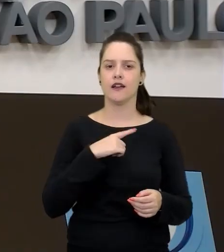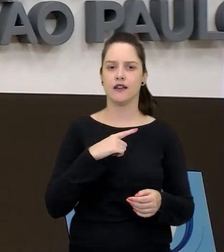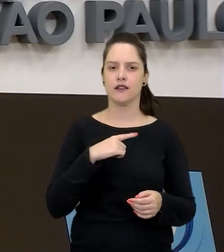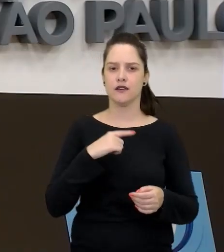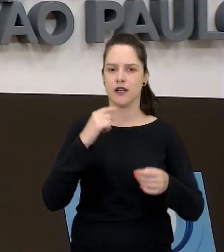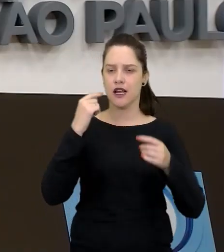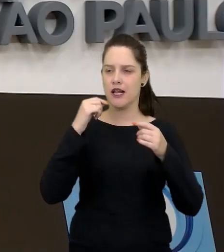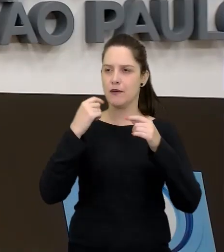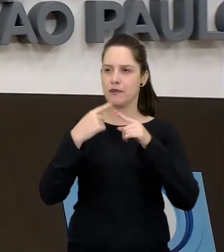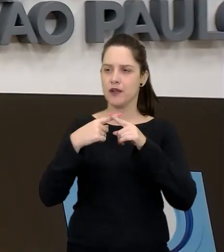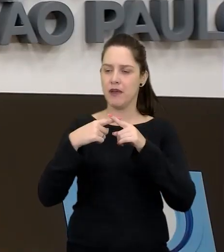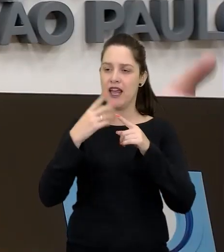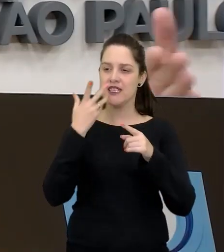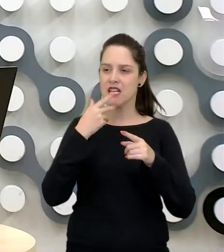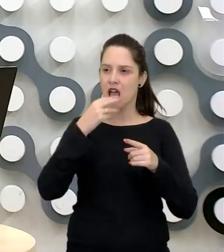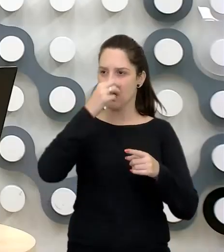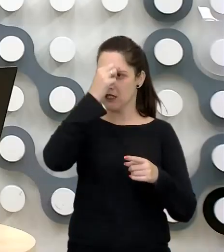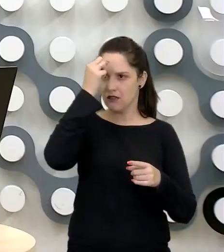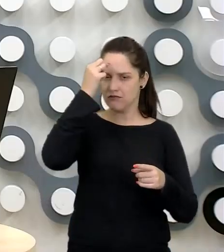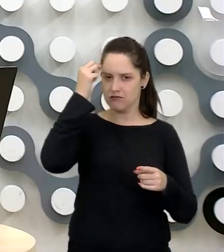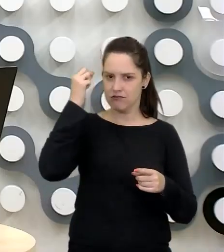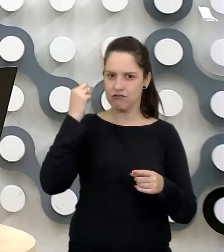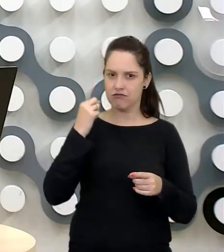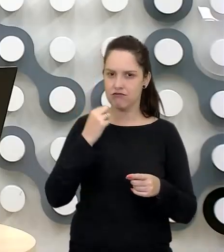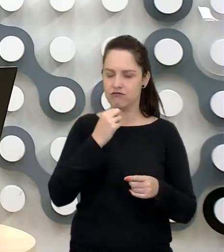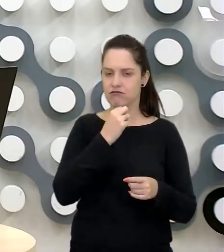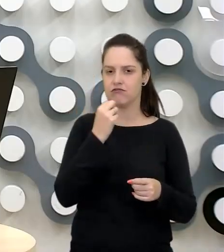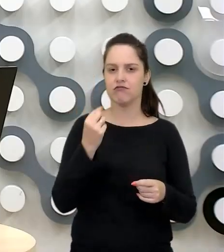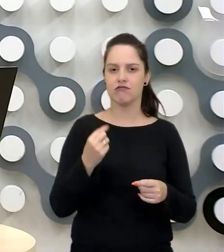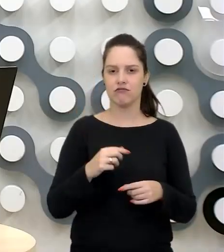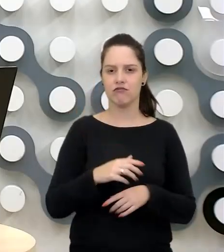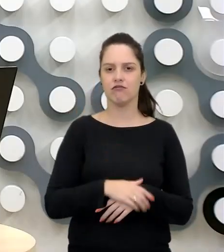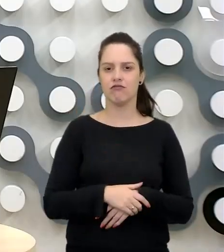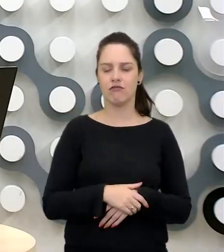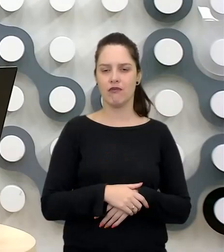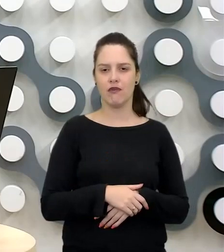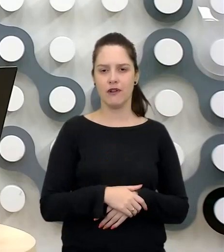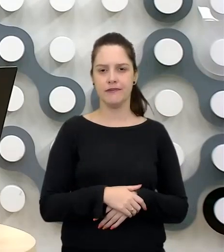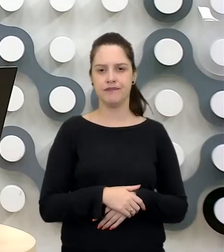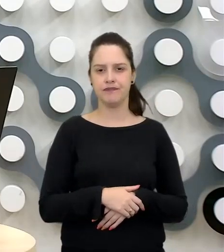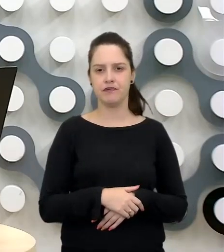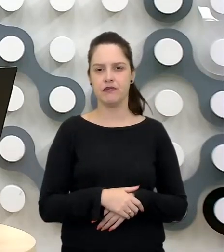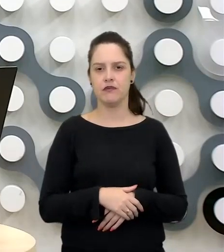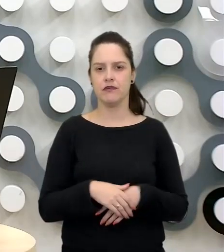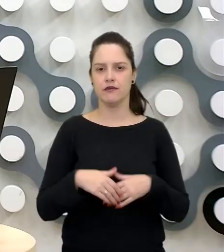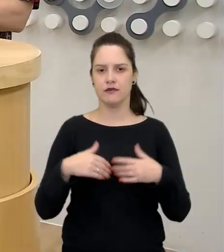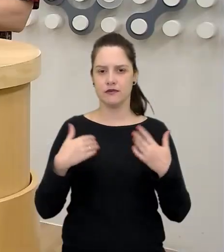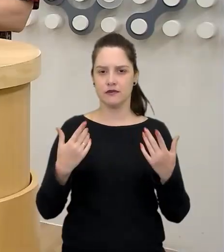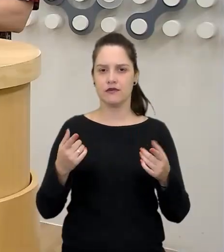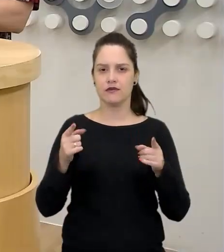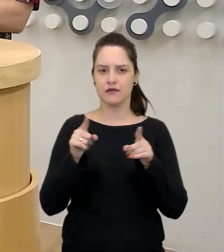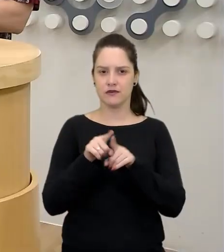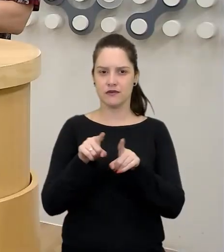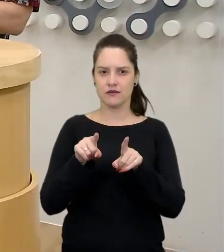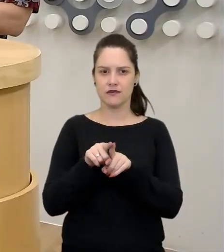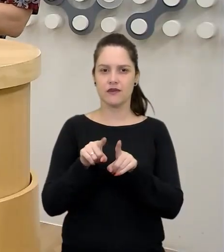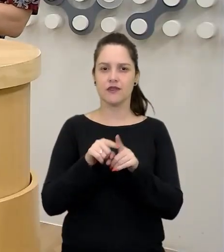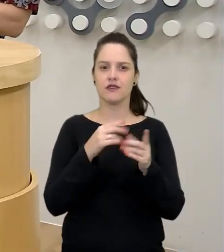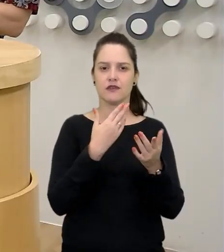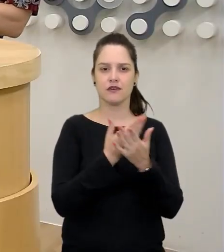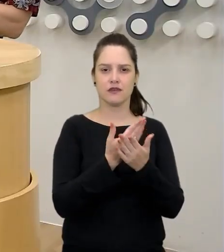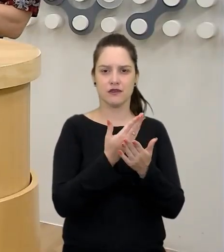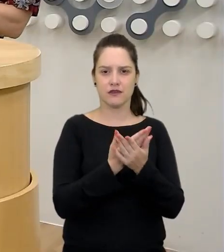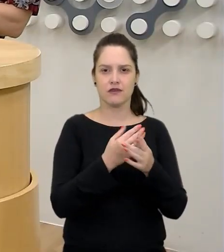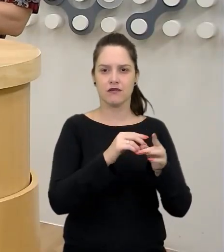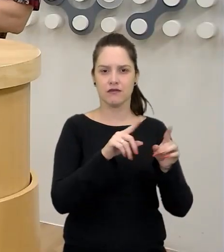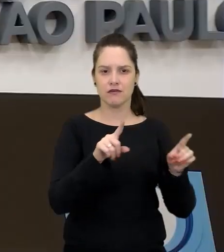nos olhos das crianças, né? Que é o Sandman, que é o texto que a Tayana está usando também nas aulas de